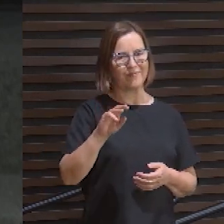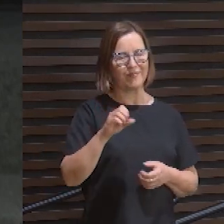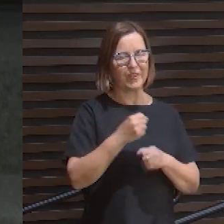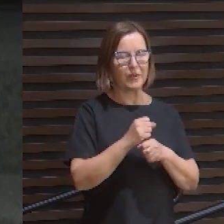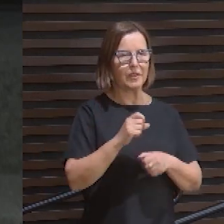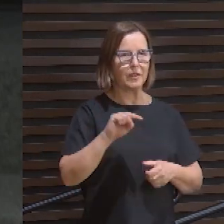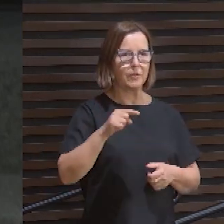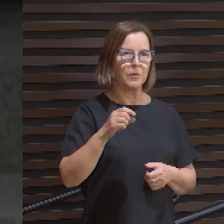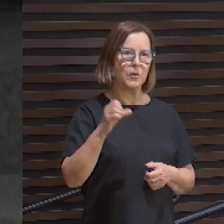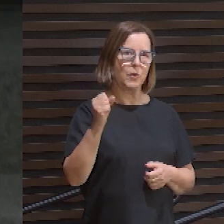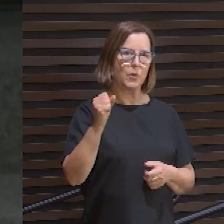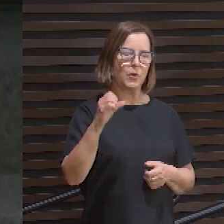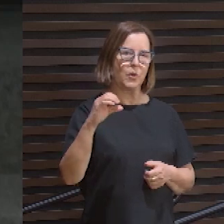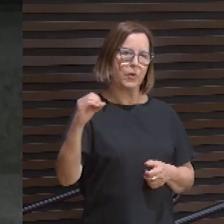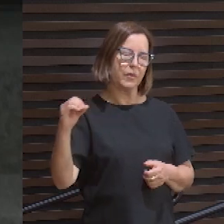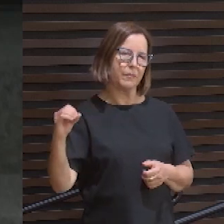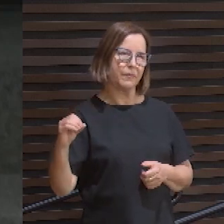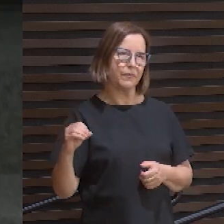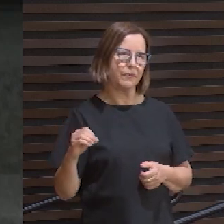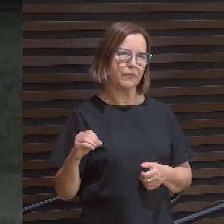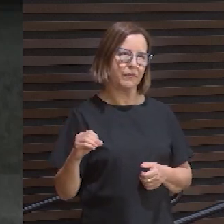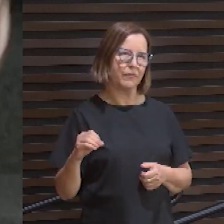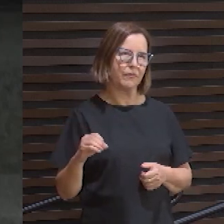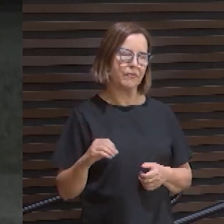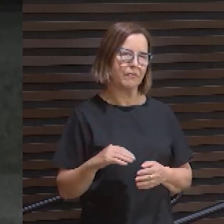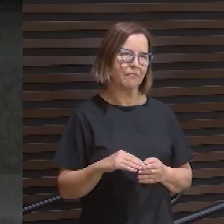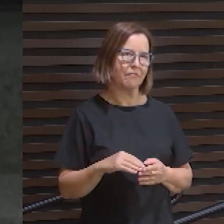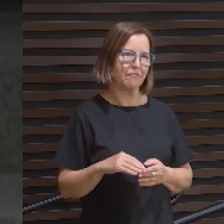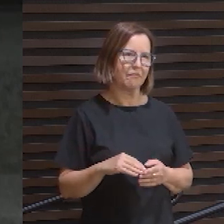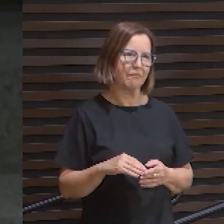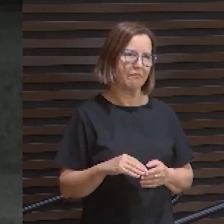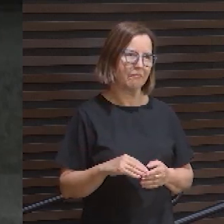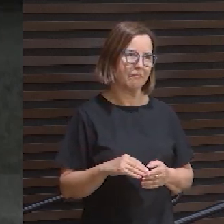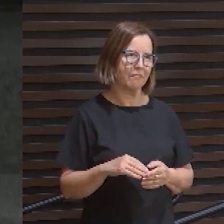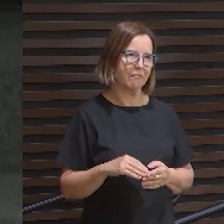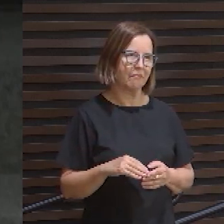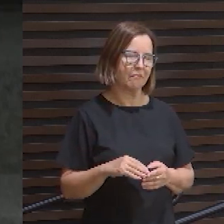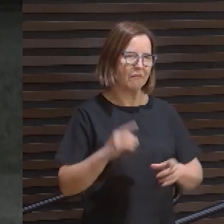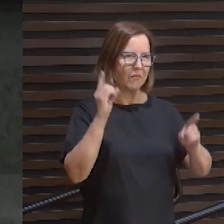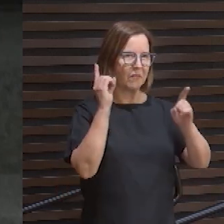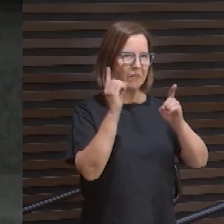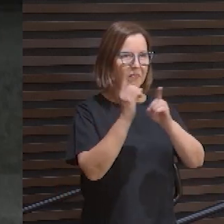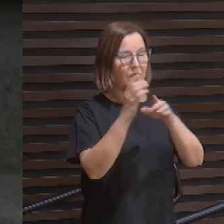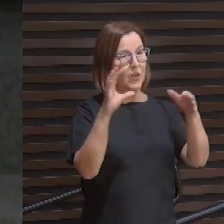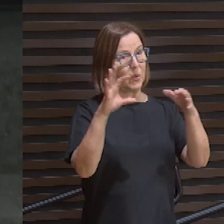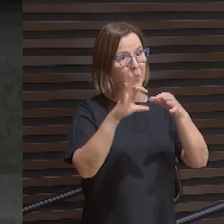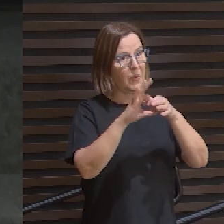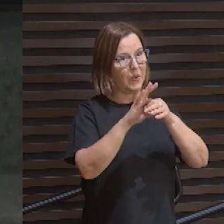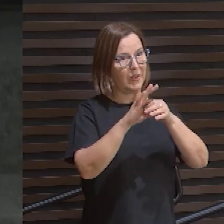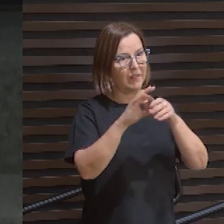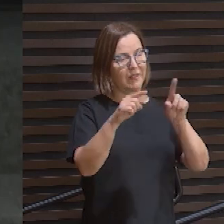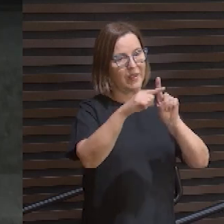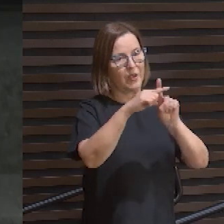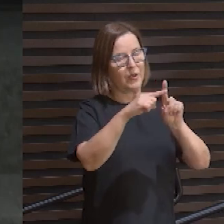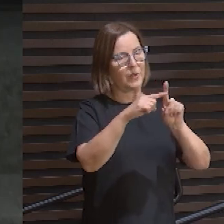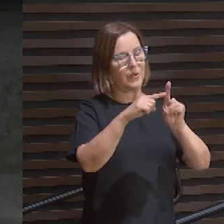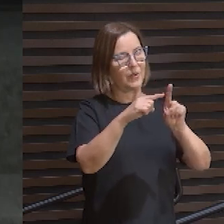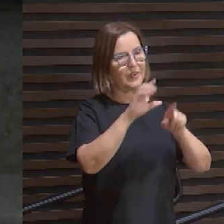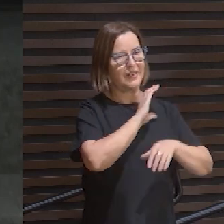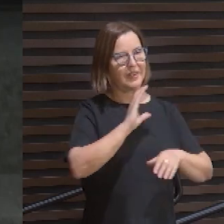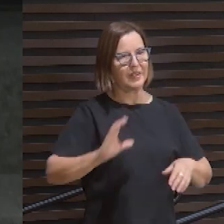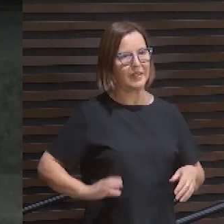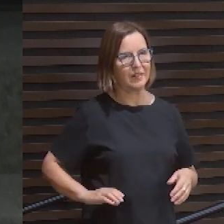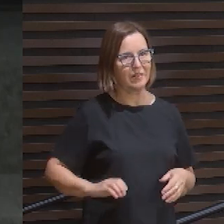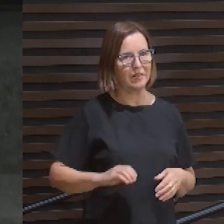sermos unidos à cruz de Cristo, o eu é crucificado. Não